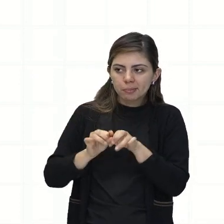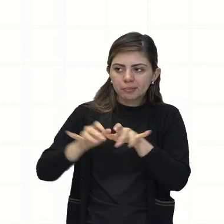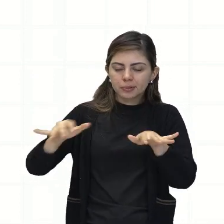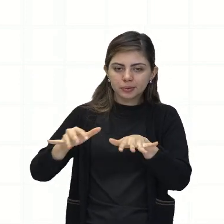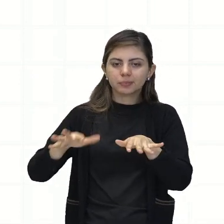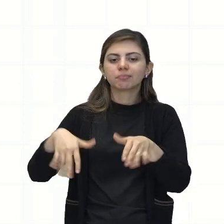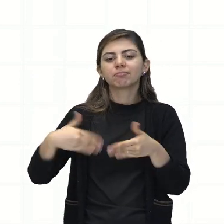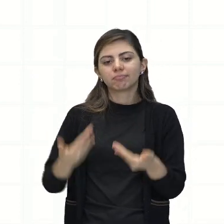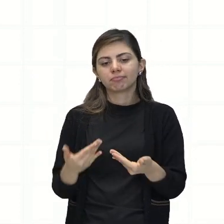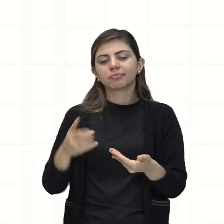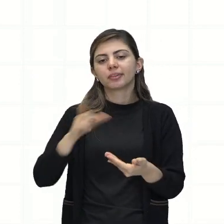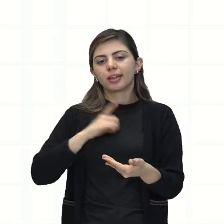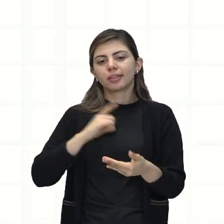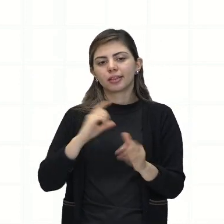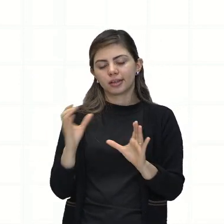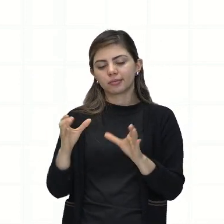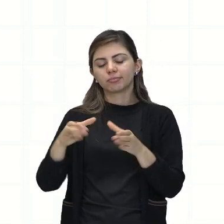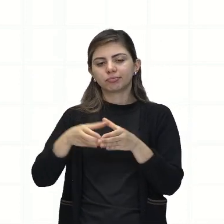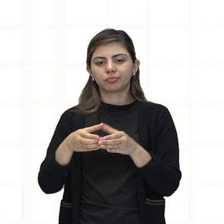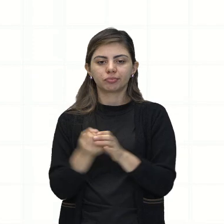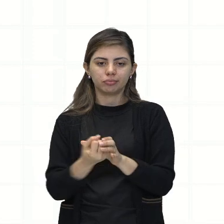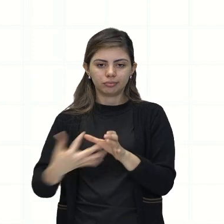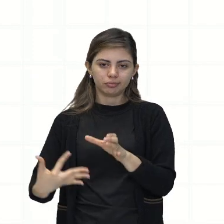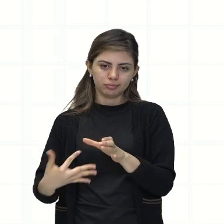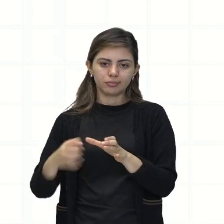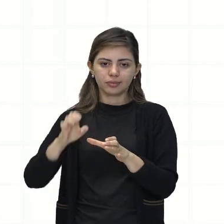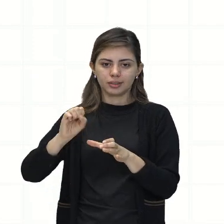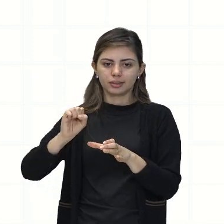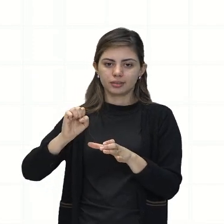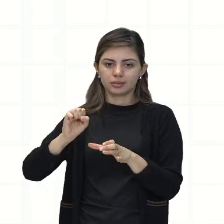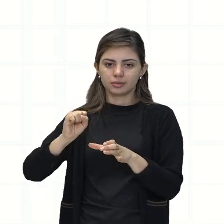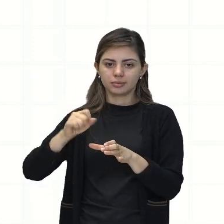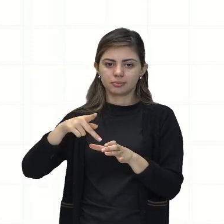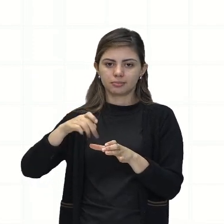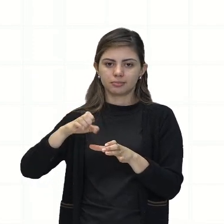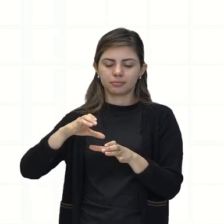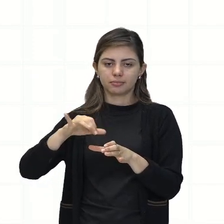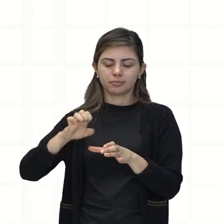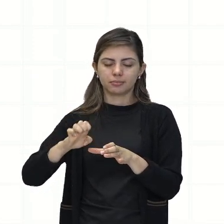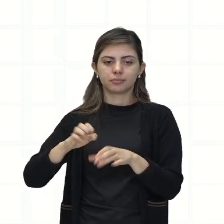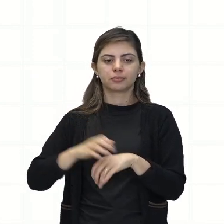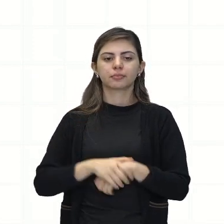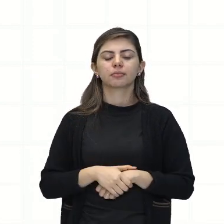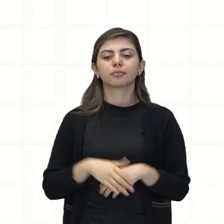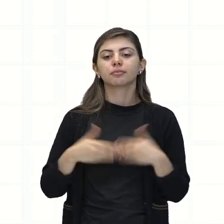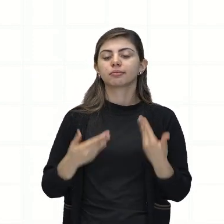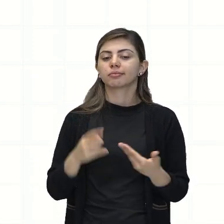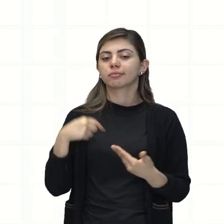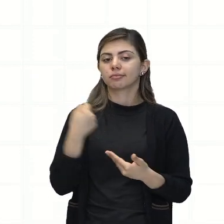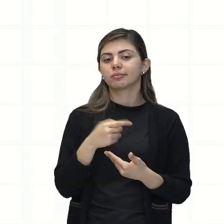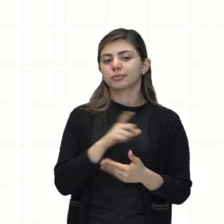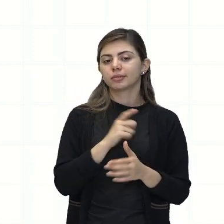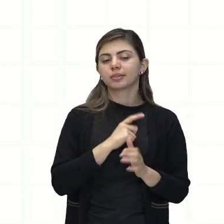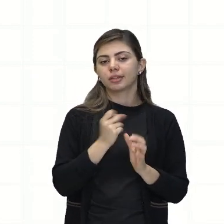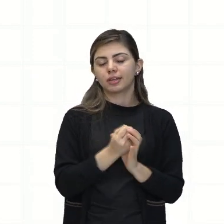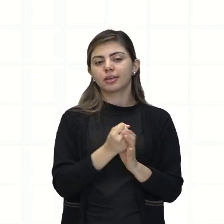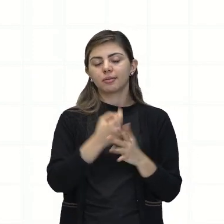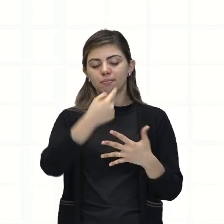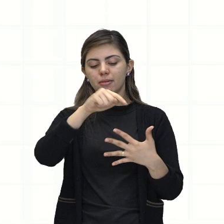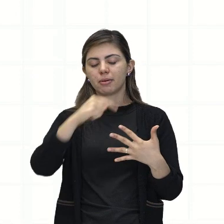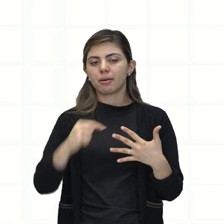férteis, são então classificados como espécie, tá? Então, aí nós temos essas